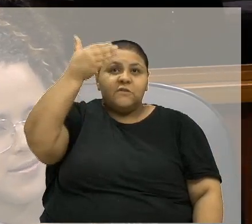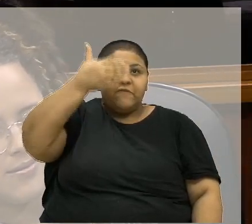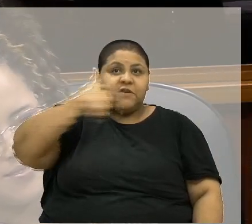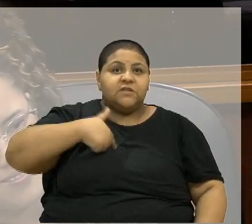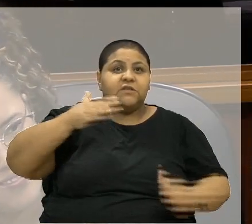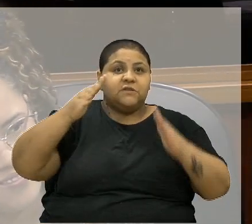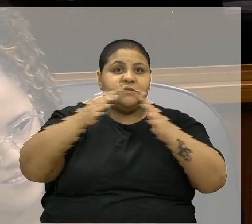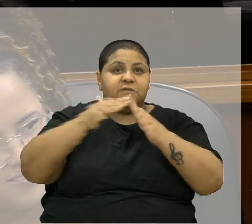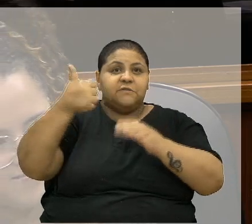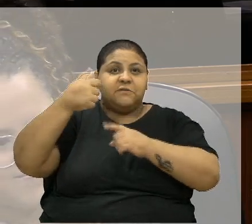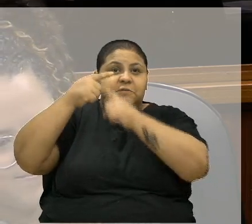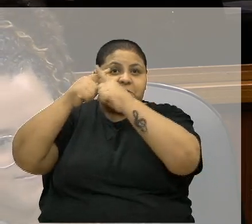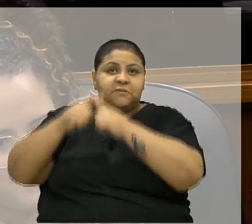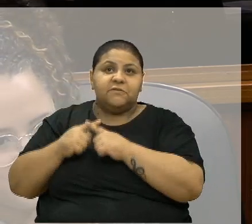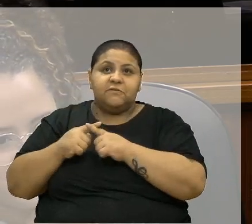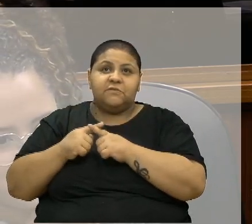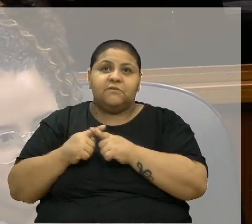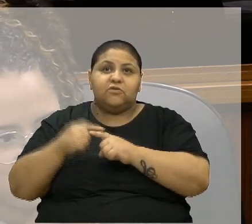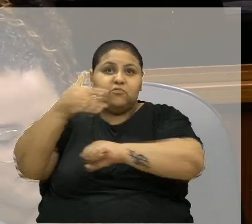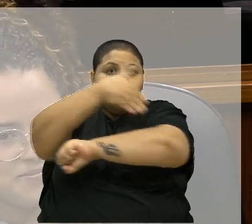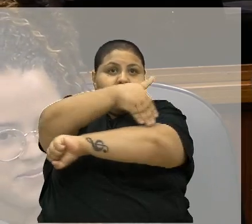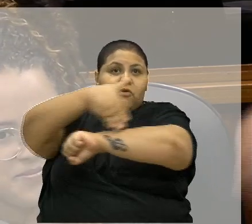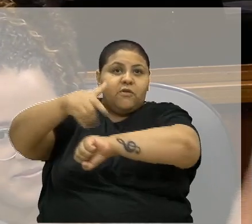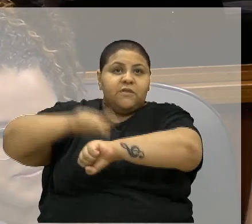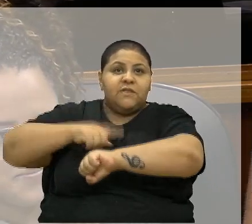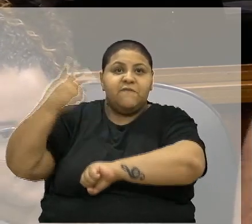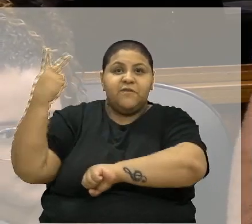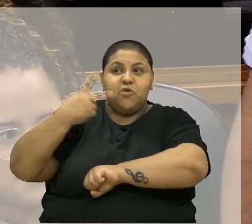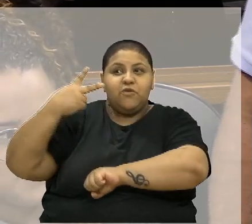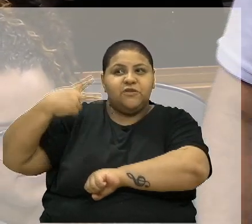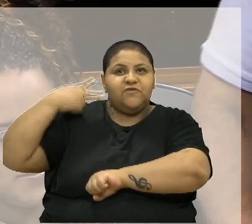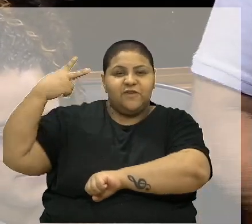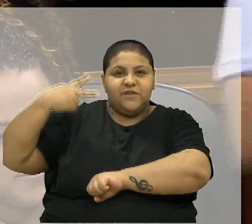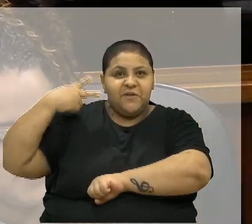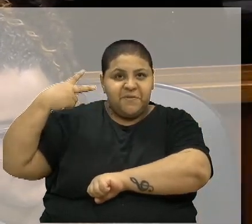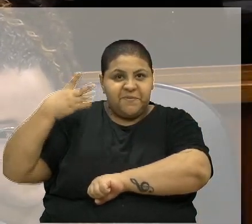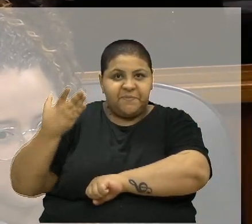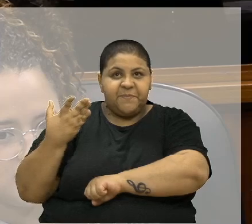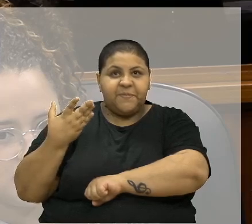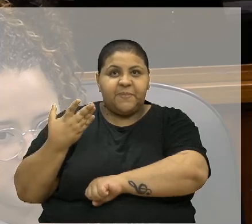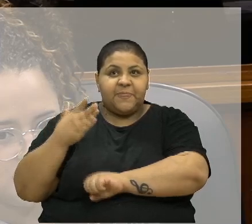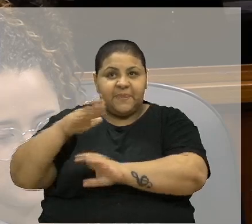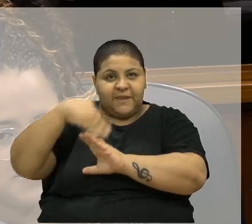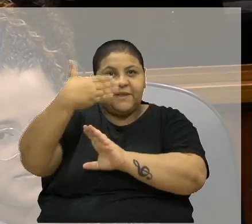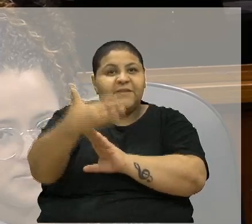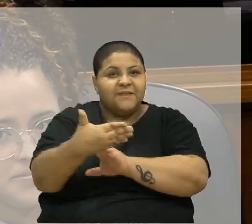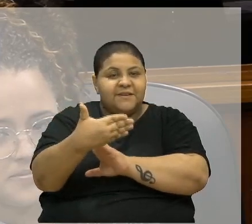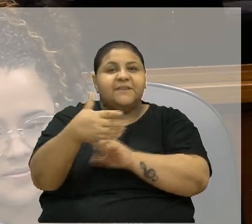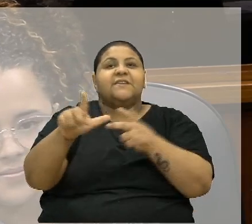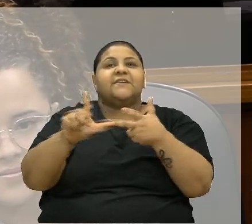casa. Primeira vez na história que numa rua teve 2 vereadores, lá na Francisca Cabrini. E na próxima